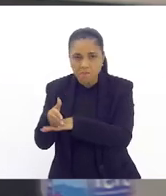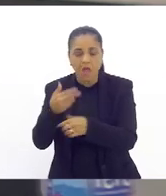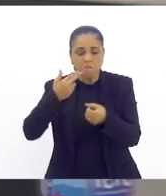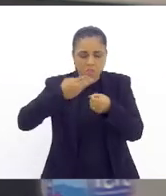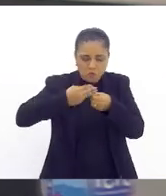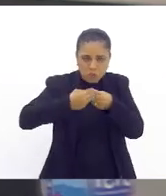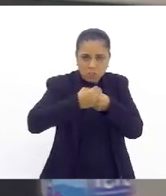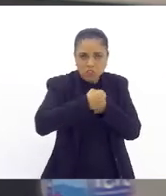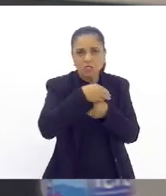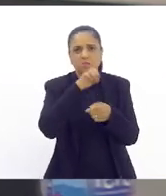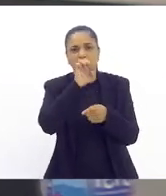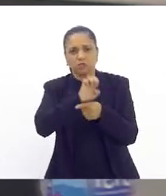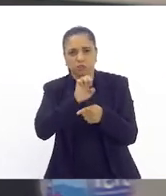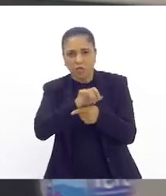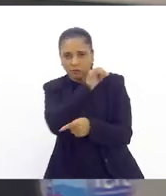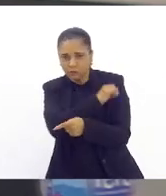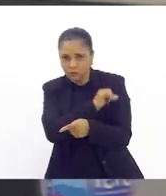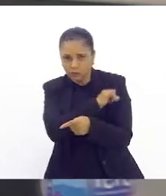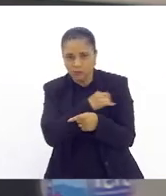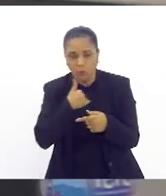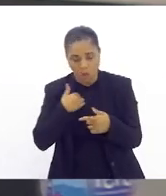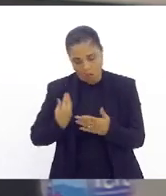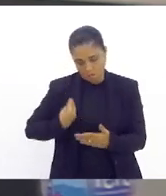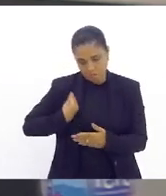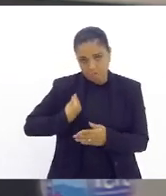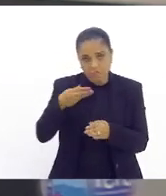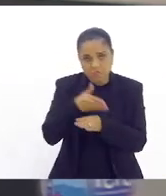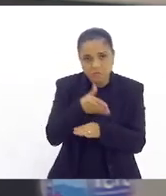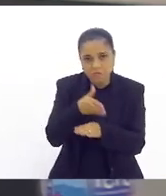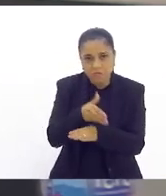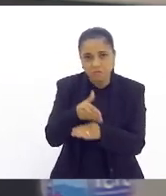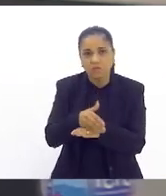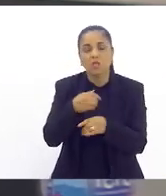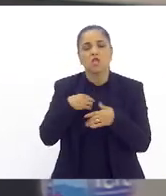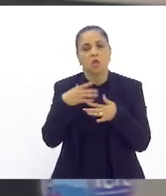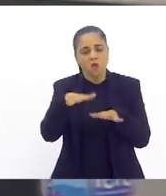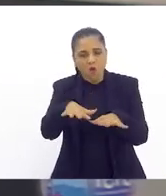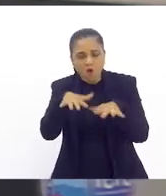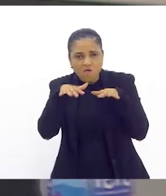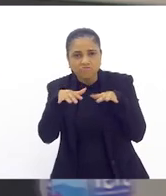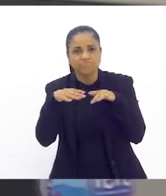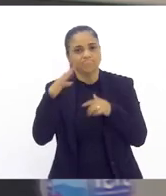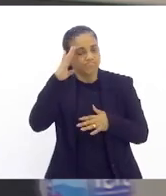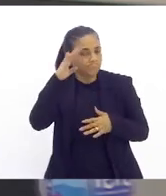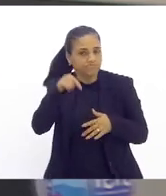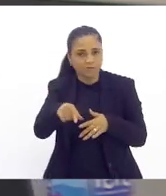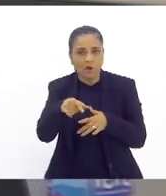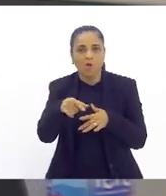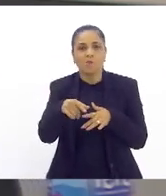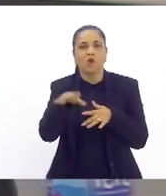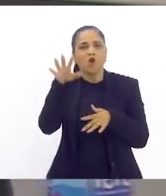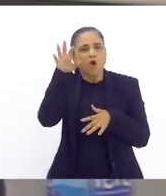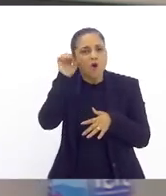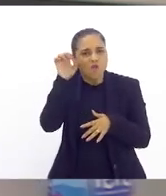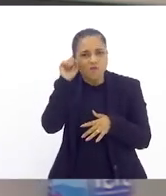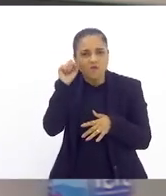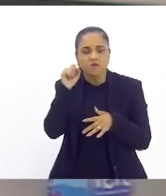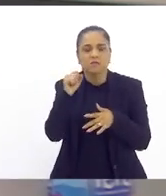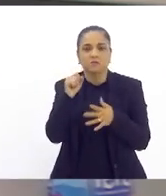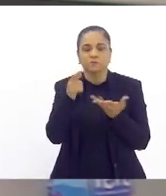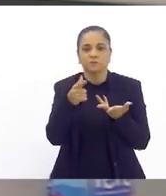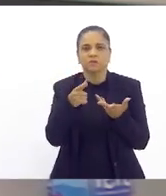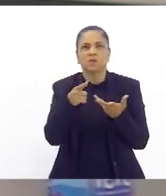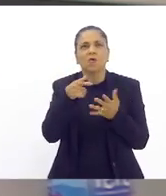do Rio de Janeiro o ambiente de uma audiência pública era fundamental para poder te ouvir para poder escutar e ontem ontem